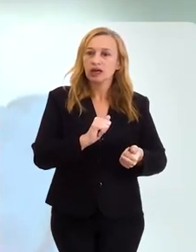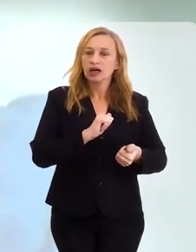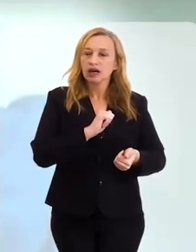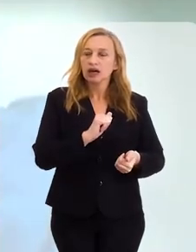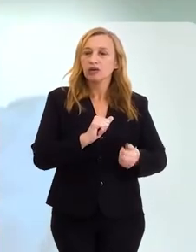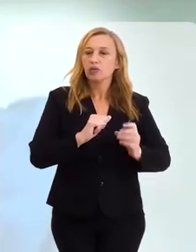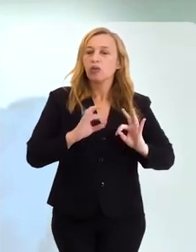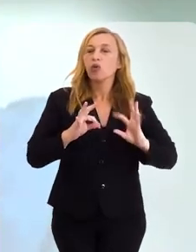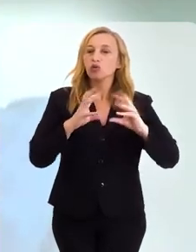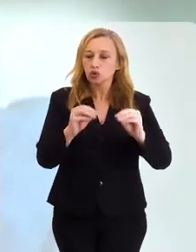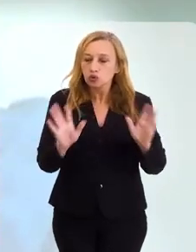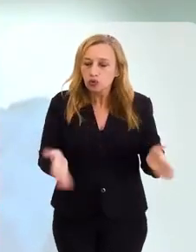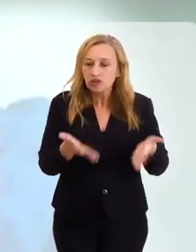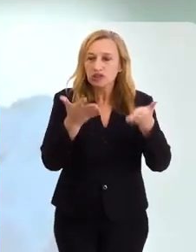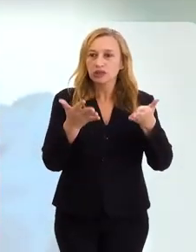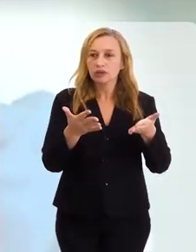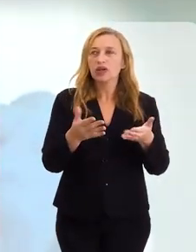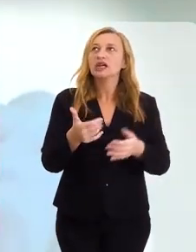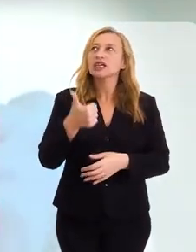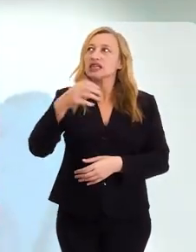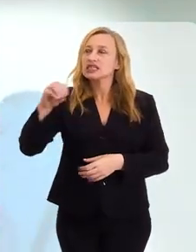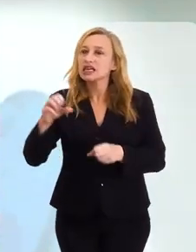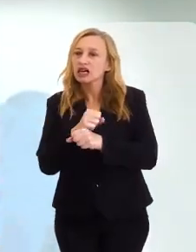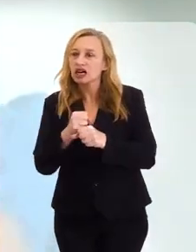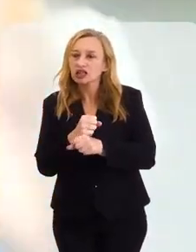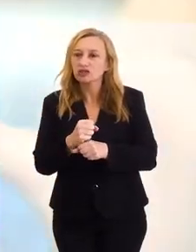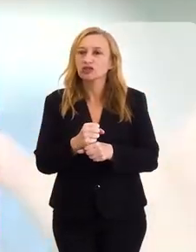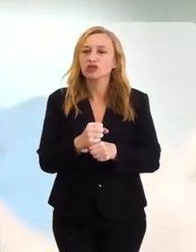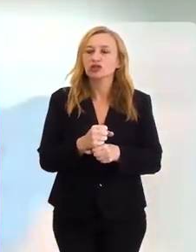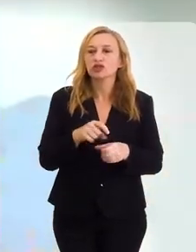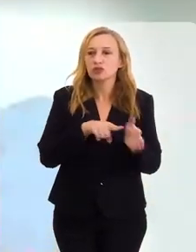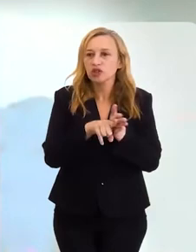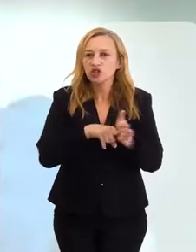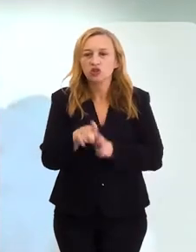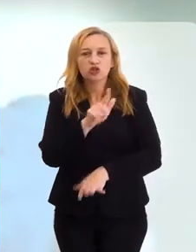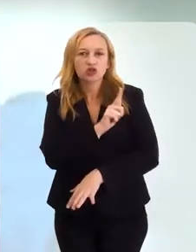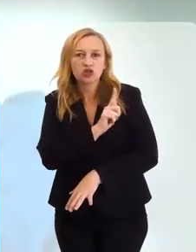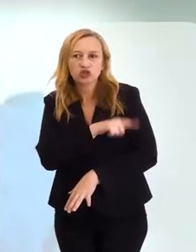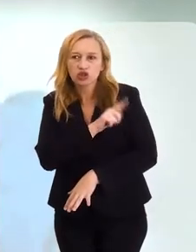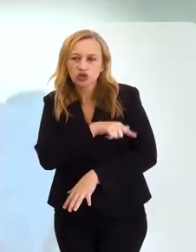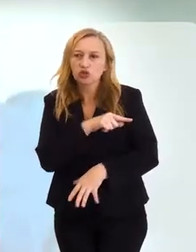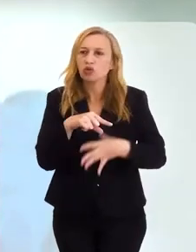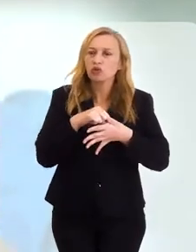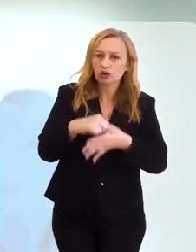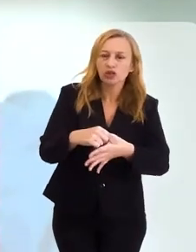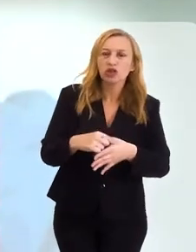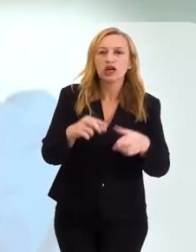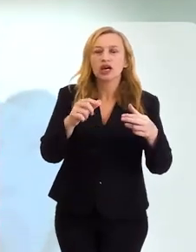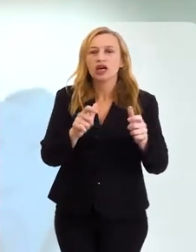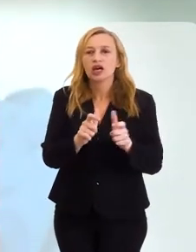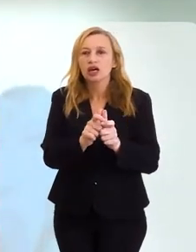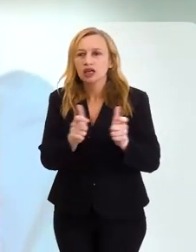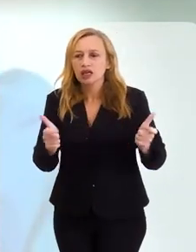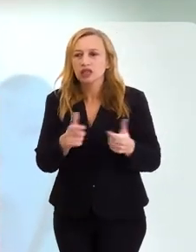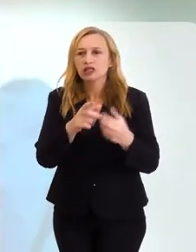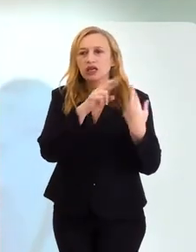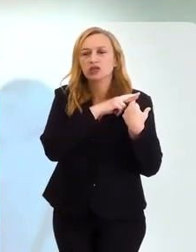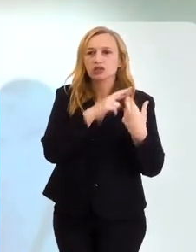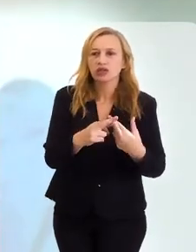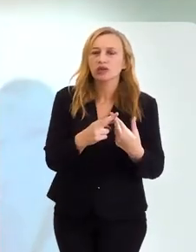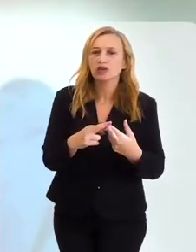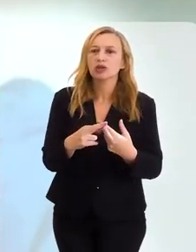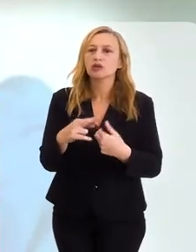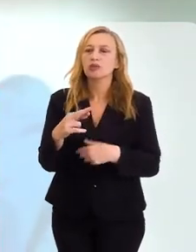motivação e pelo desempenho e produtividade. Já se sabe, aí tem 100 anos de pesquisa, que o gestor, né, que o líder, ele é um